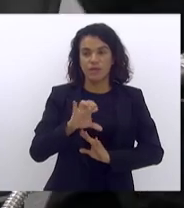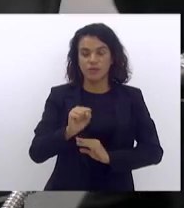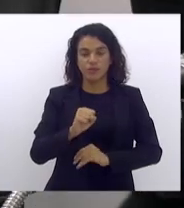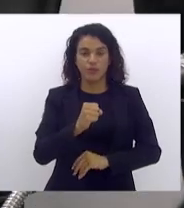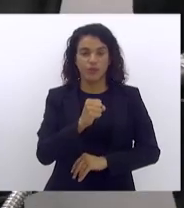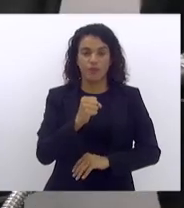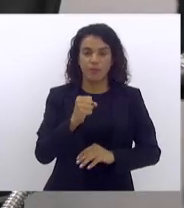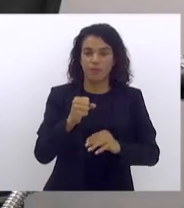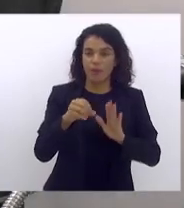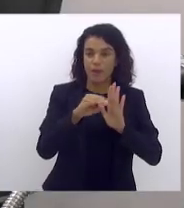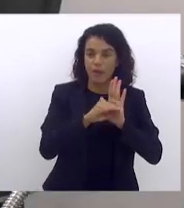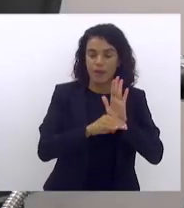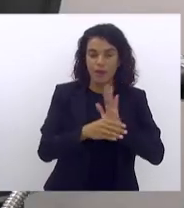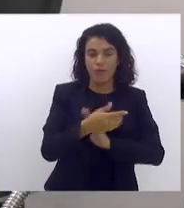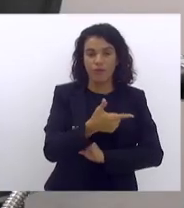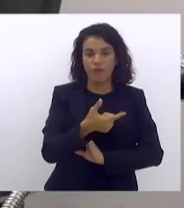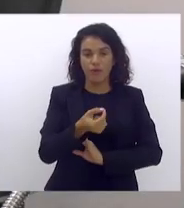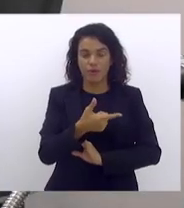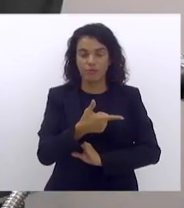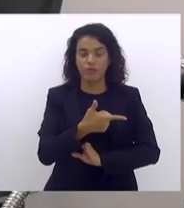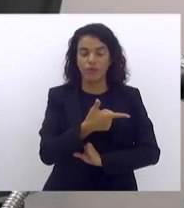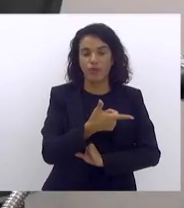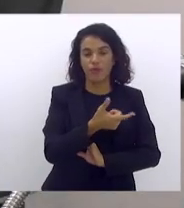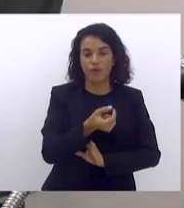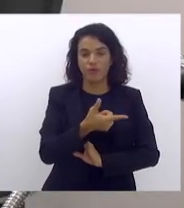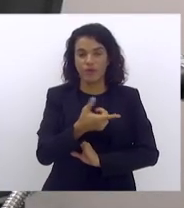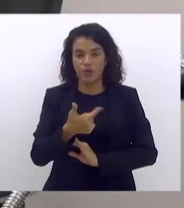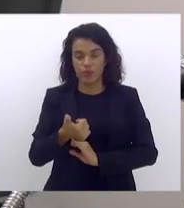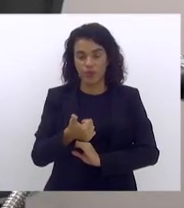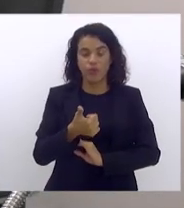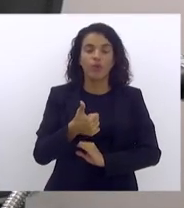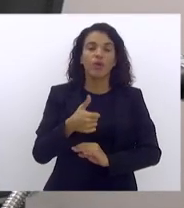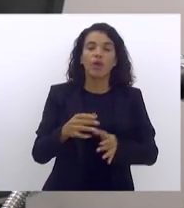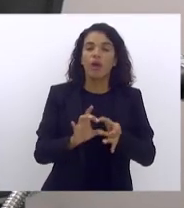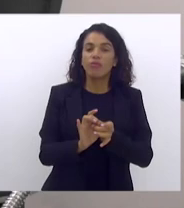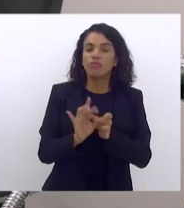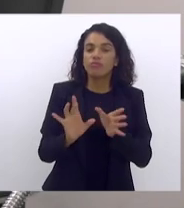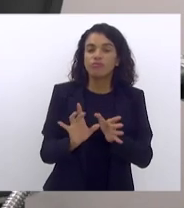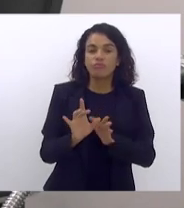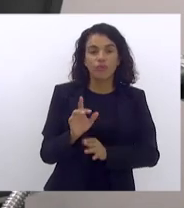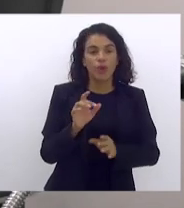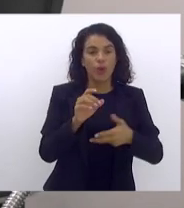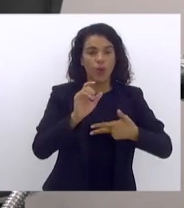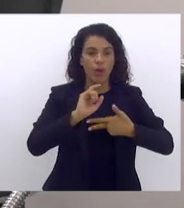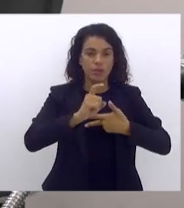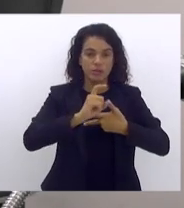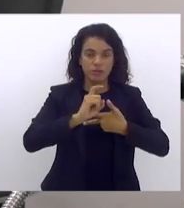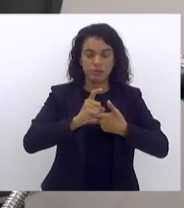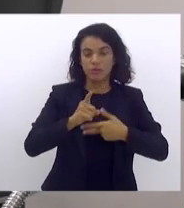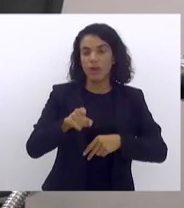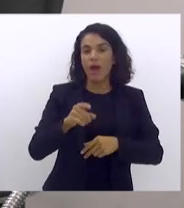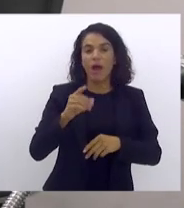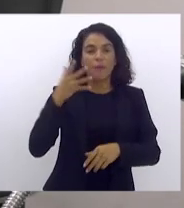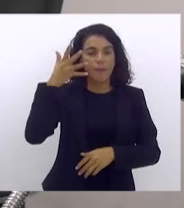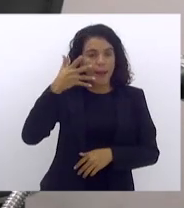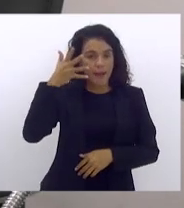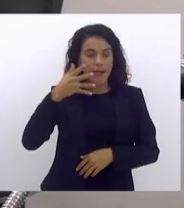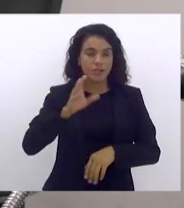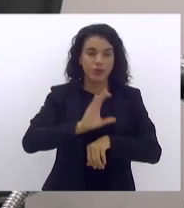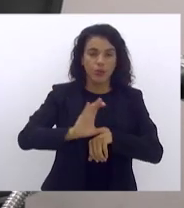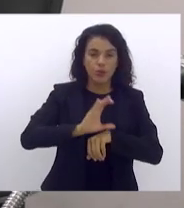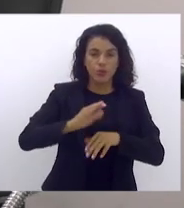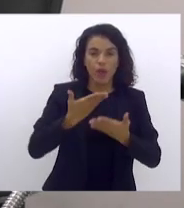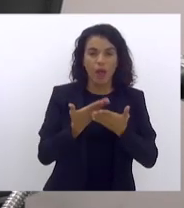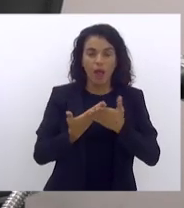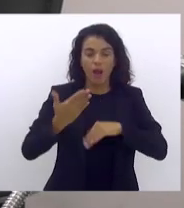pauta. PL 4352 de 21, de autoria do deputado Rodrigo Amorim, que autoriza o Poder Executivo Estadual a realizar palestras, seminários, cursos, aulas